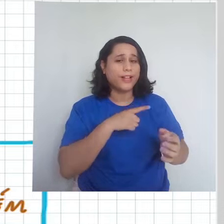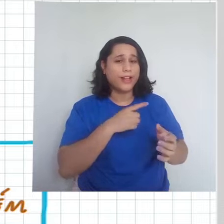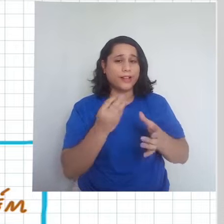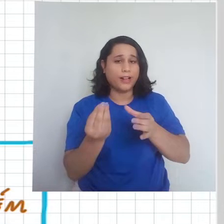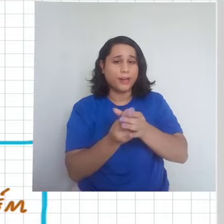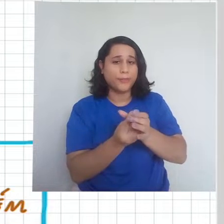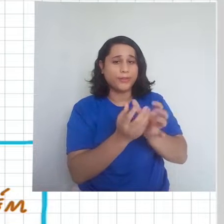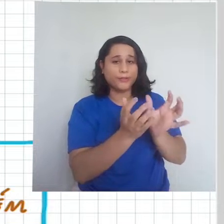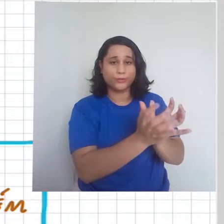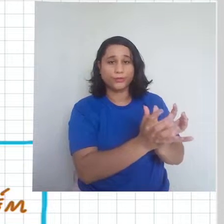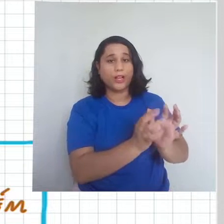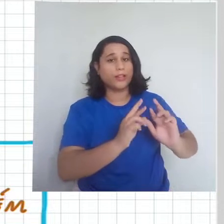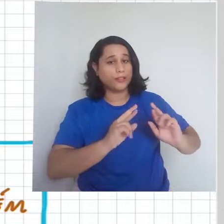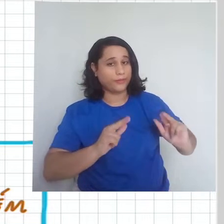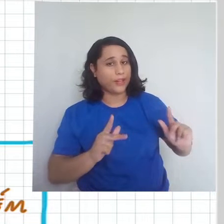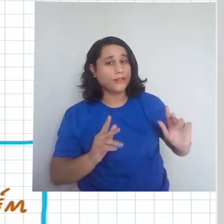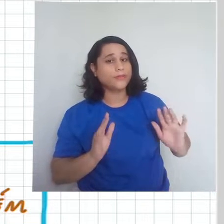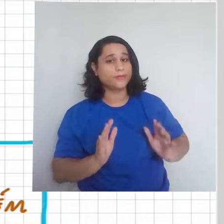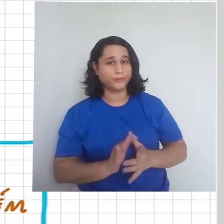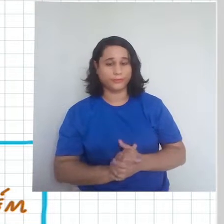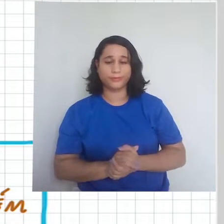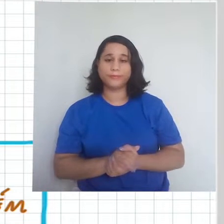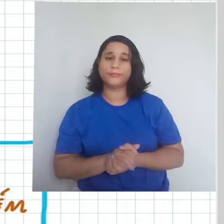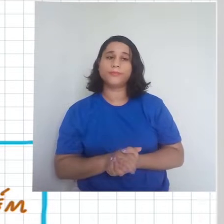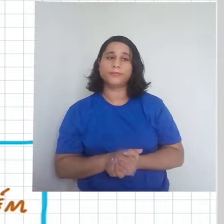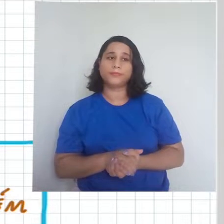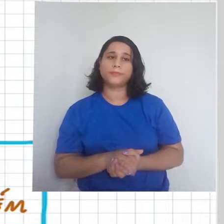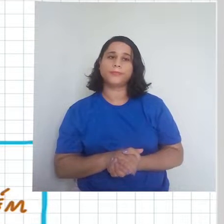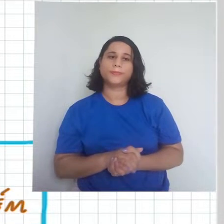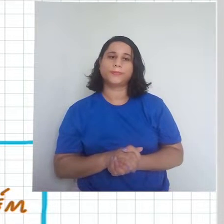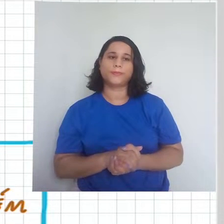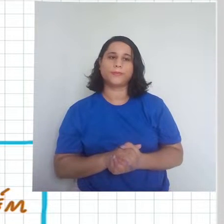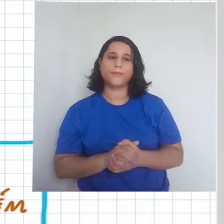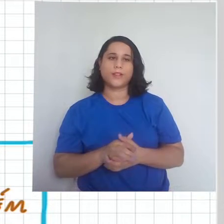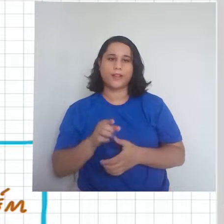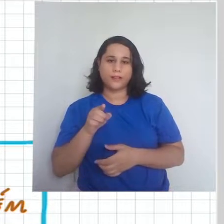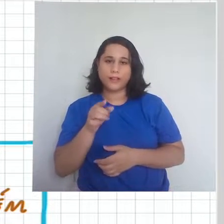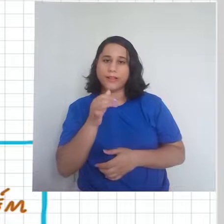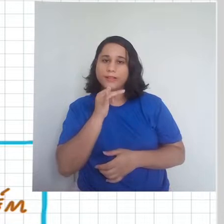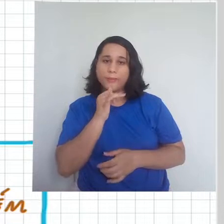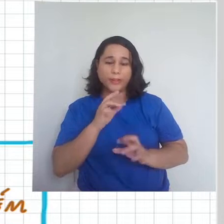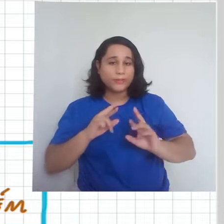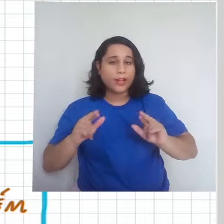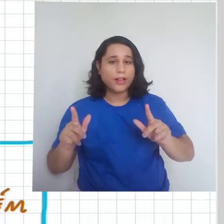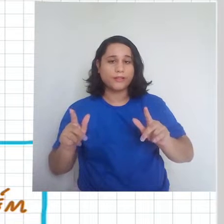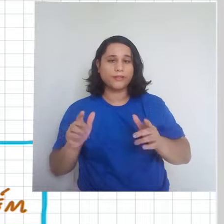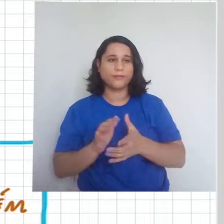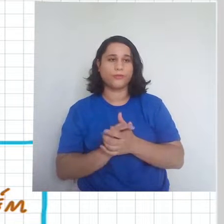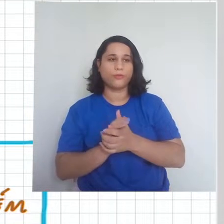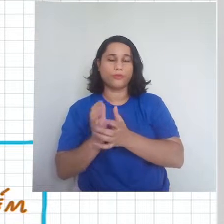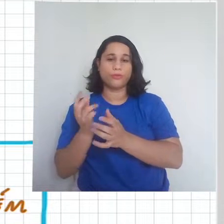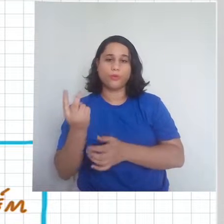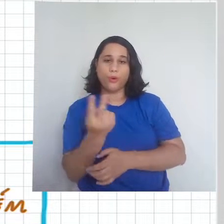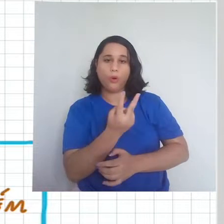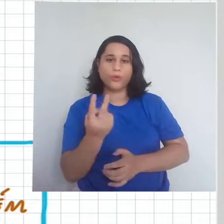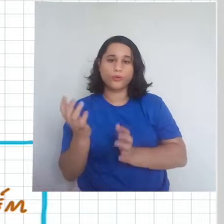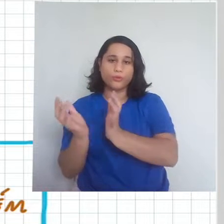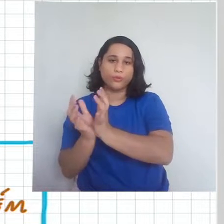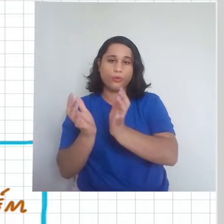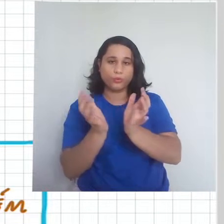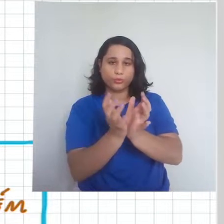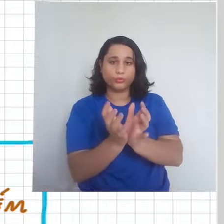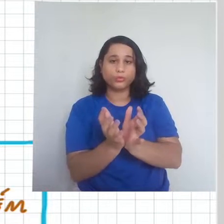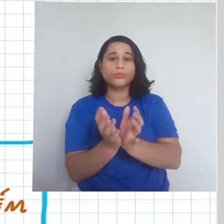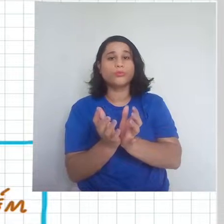símbolo de pertence ou não pertence. Nesse nosso caso, agora nós temos uma relação de